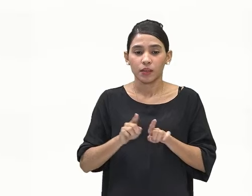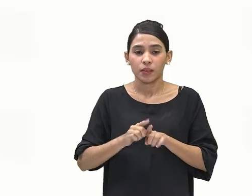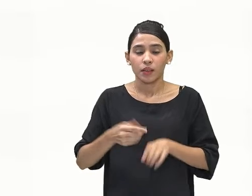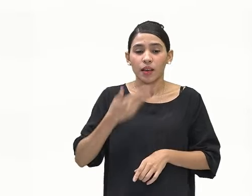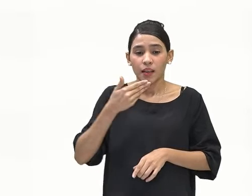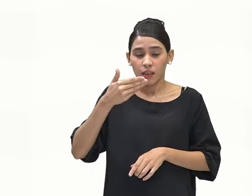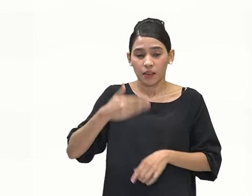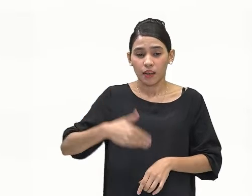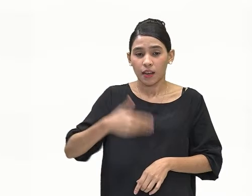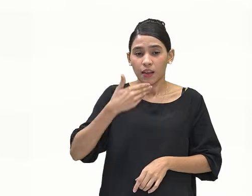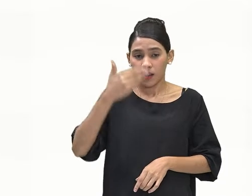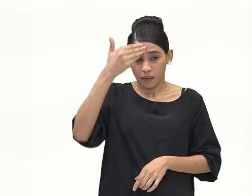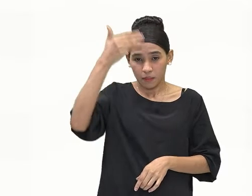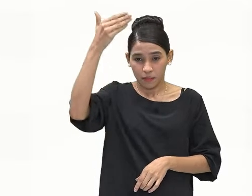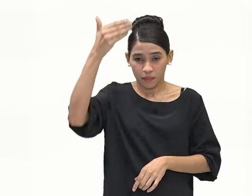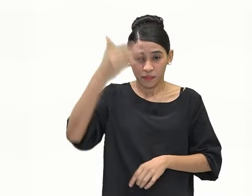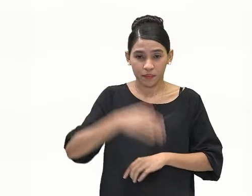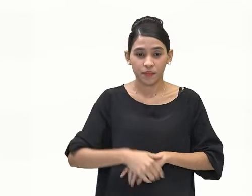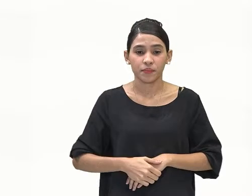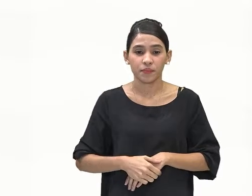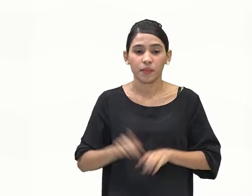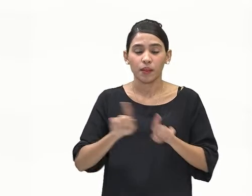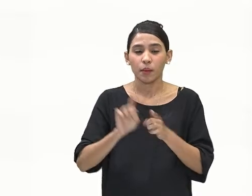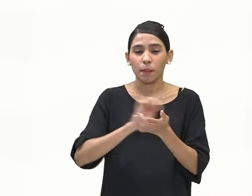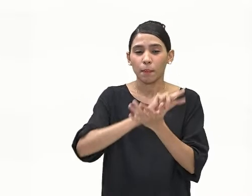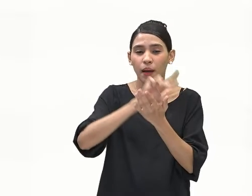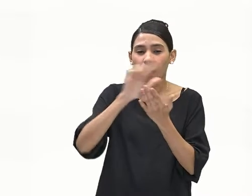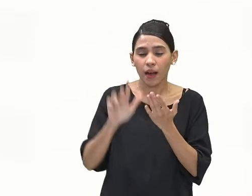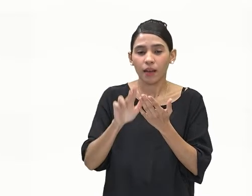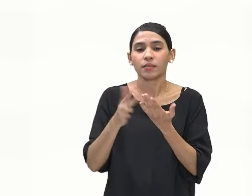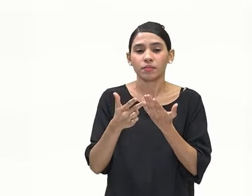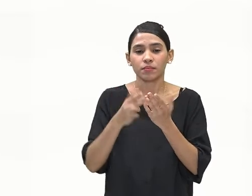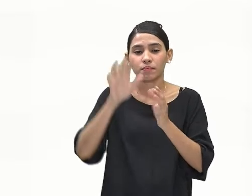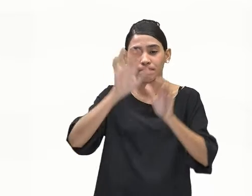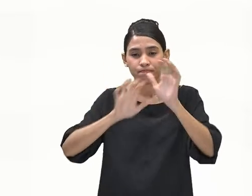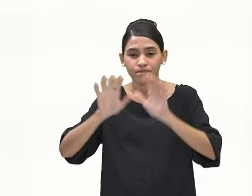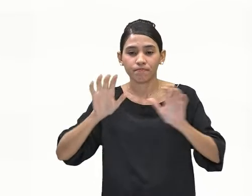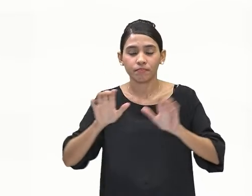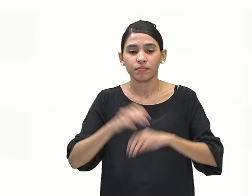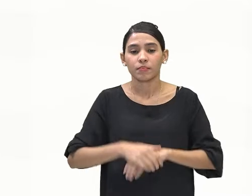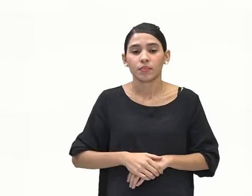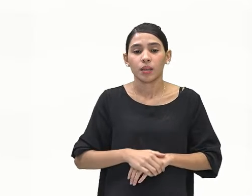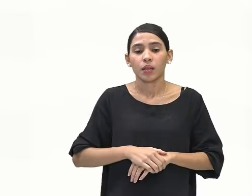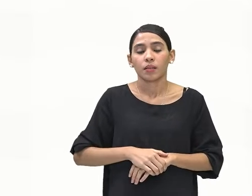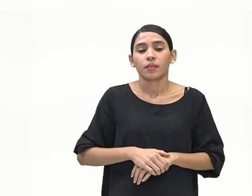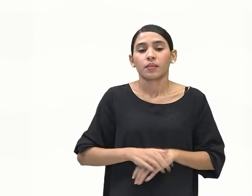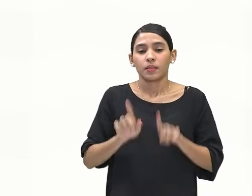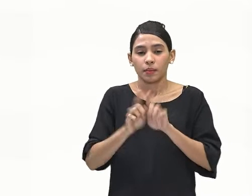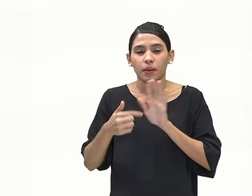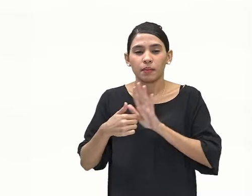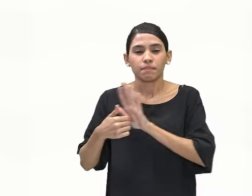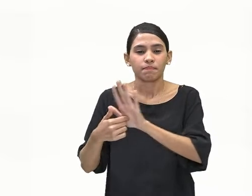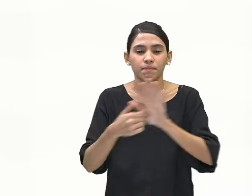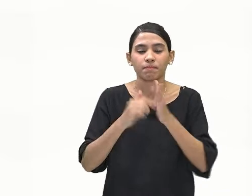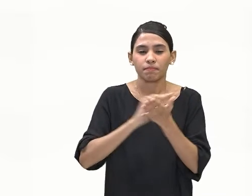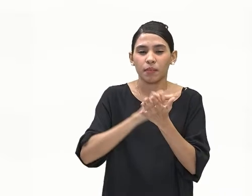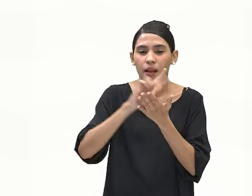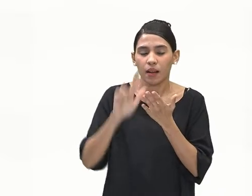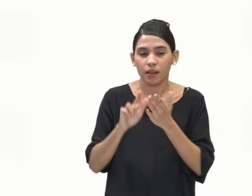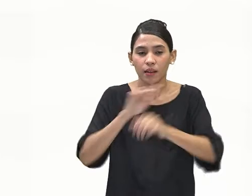espanhóis. Então, a maior parte ali da diversificação se iniciou pelo sudeste. O sudeste vai apresentar essa maior